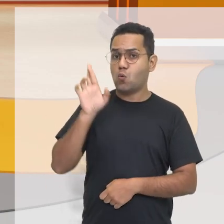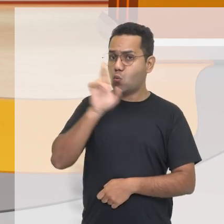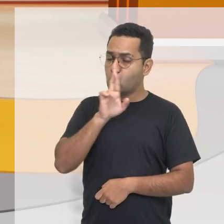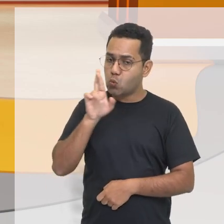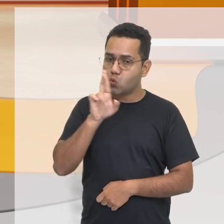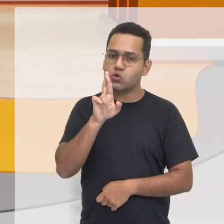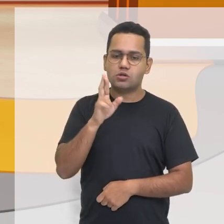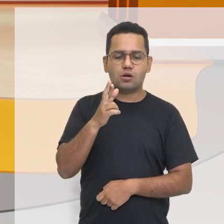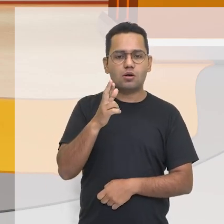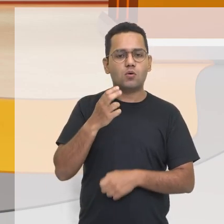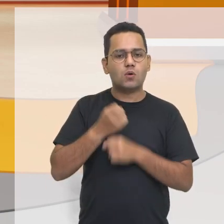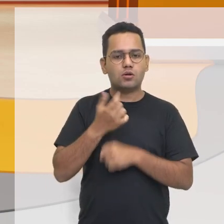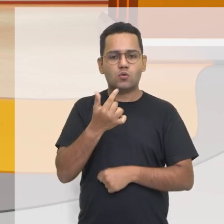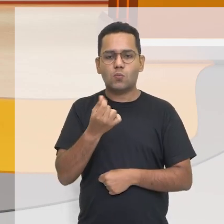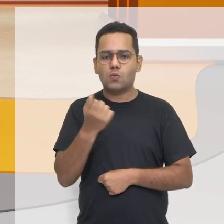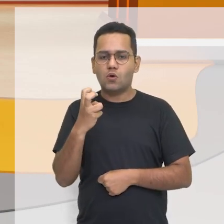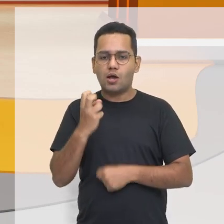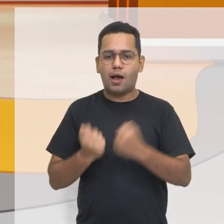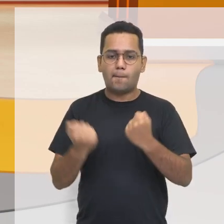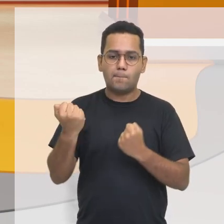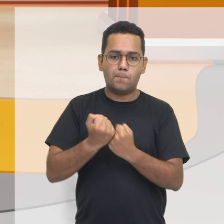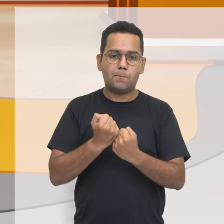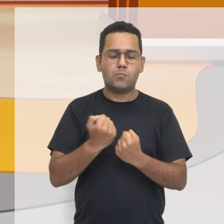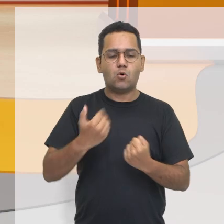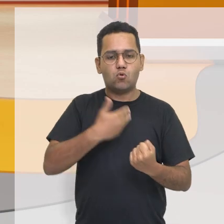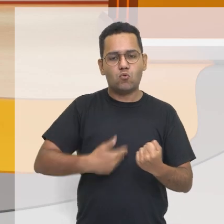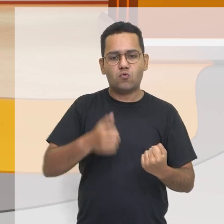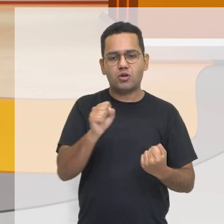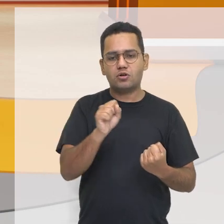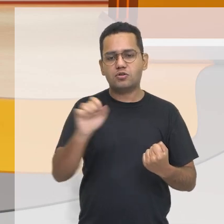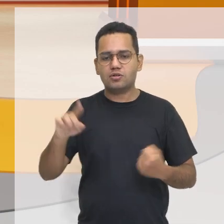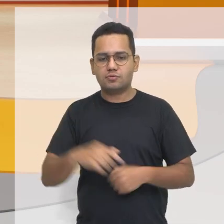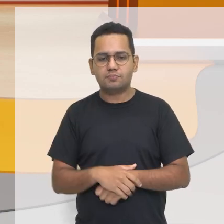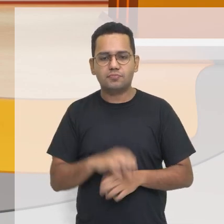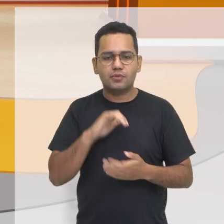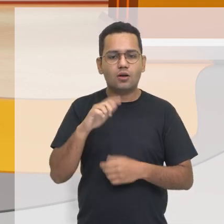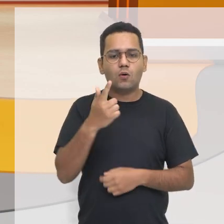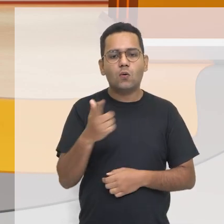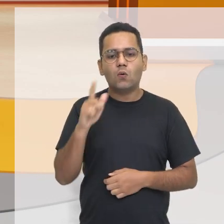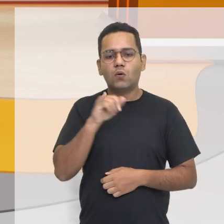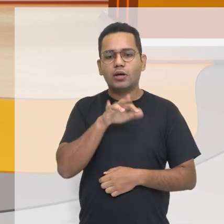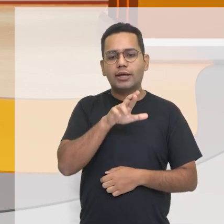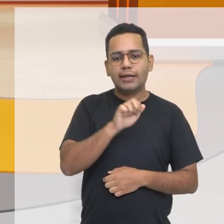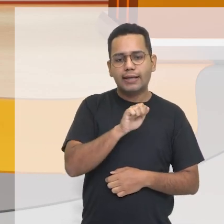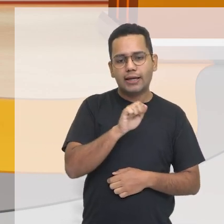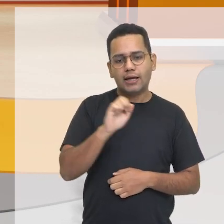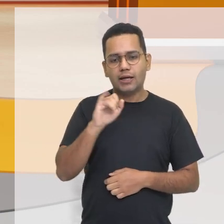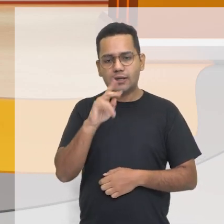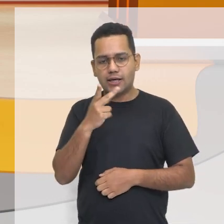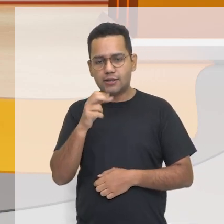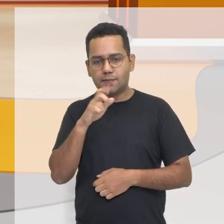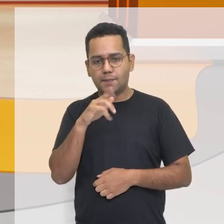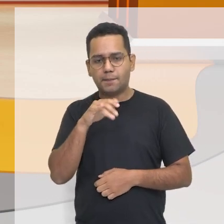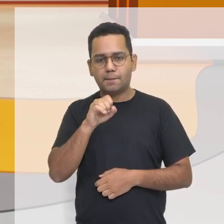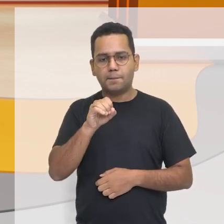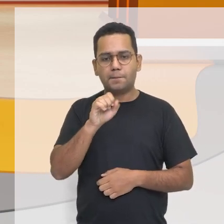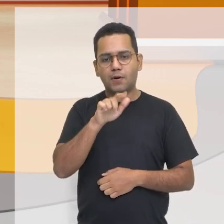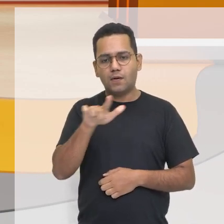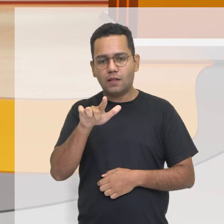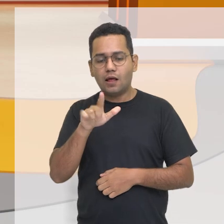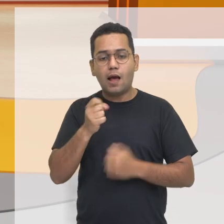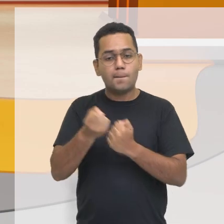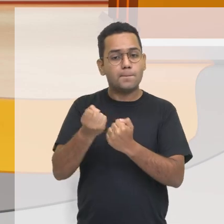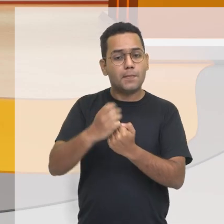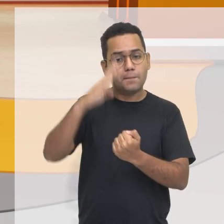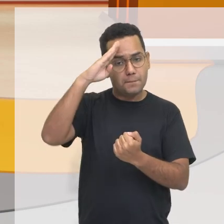A Rússia, em 2015, vai apoiar o regime de Assad. Irã e Hezbollah vão